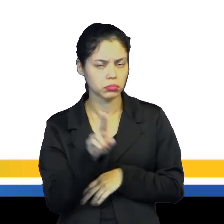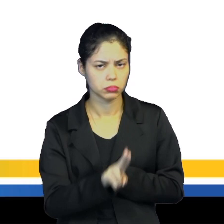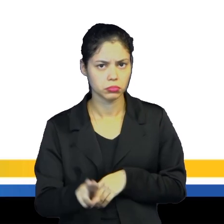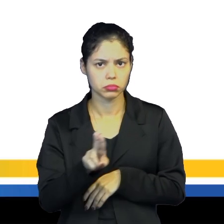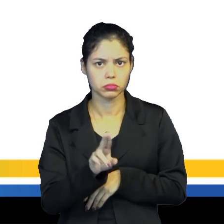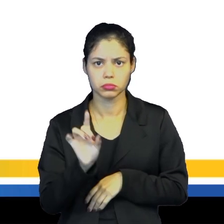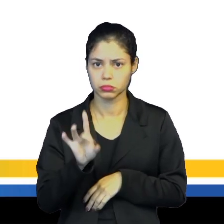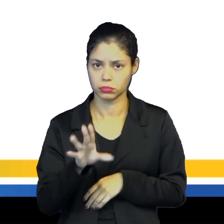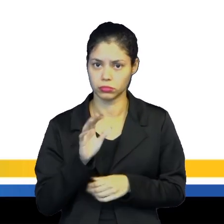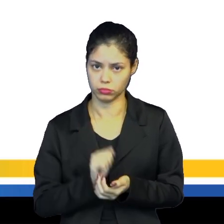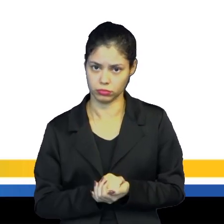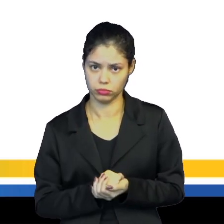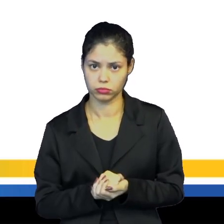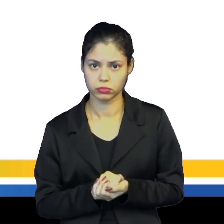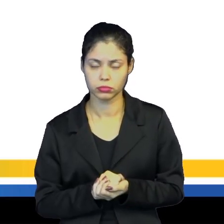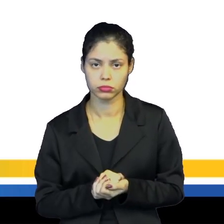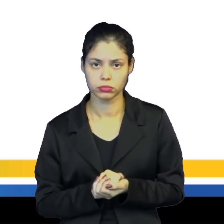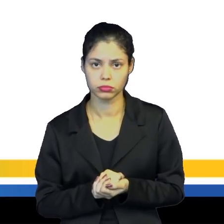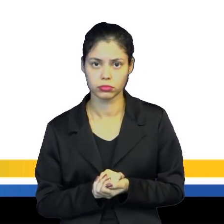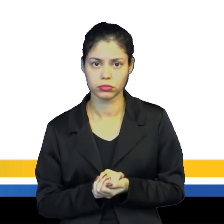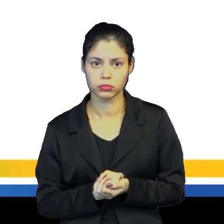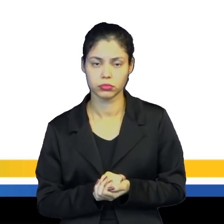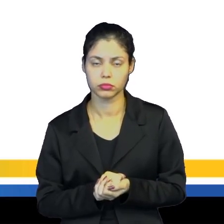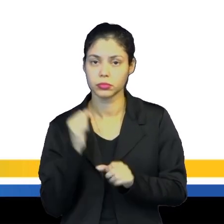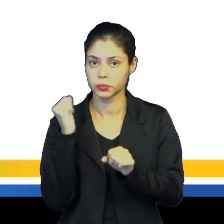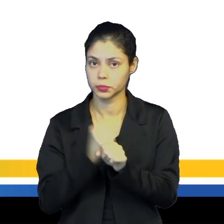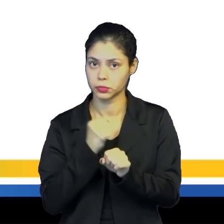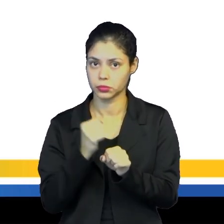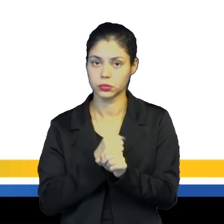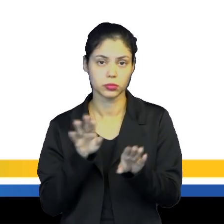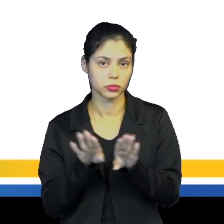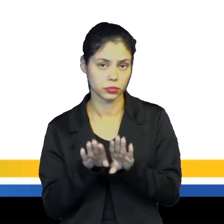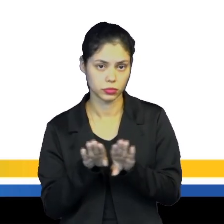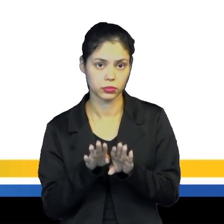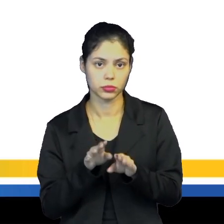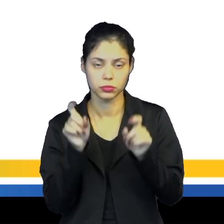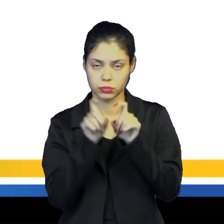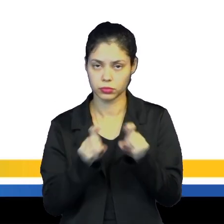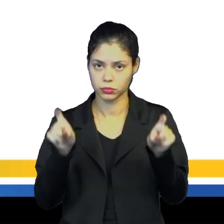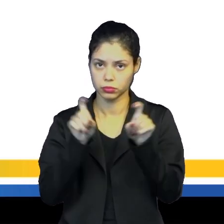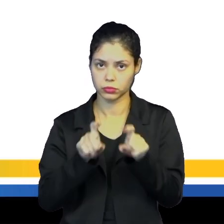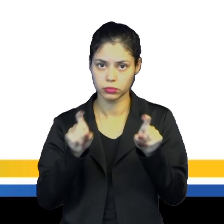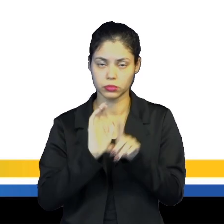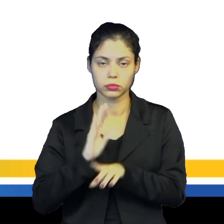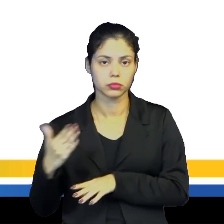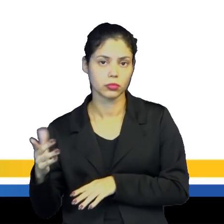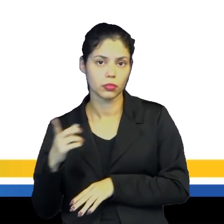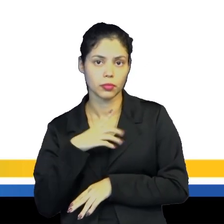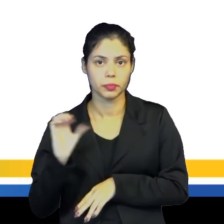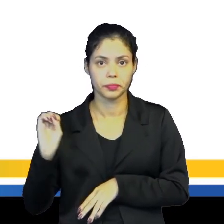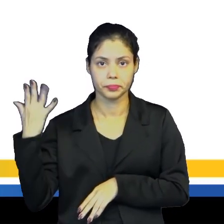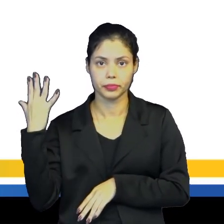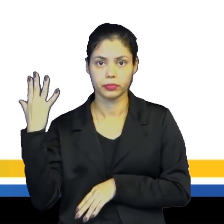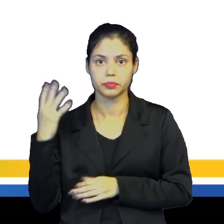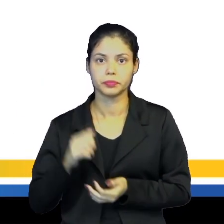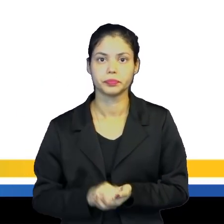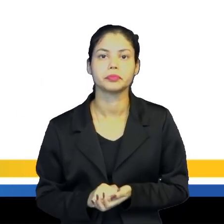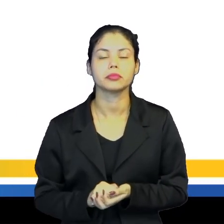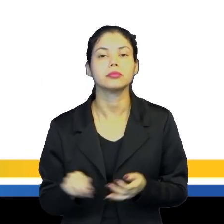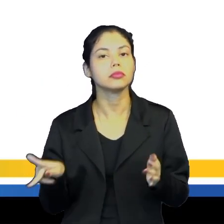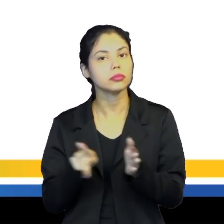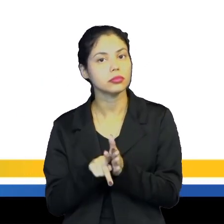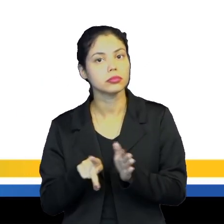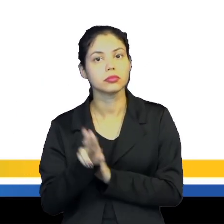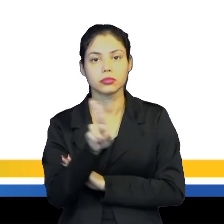utilizar software para construí-las, tá? Quando isso ocorrer,